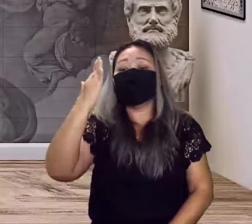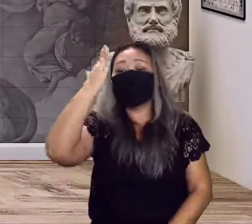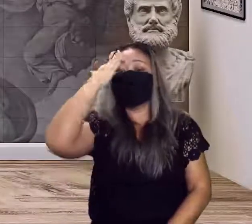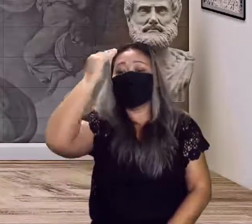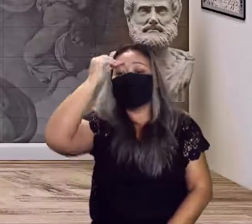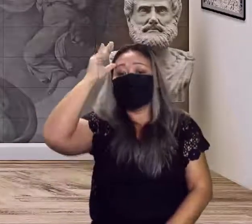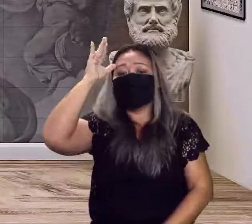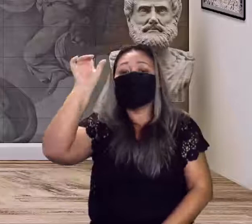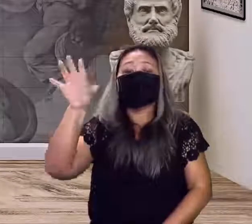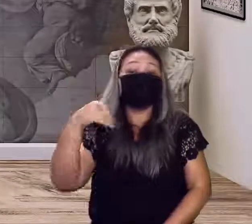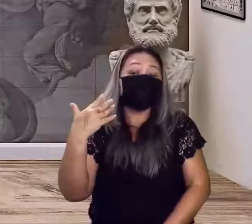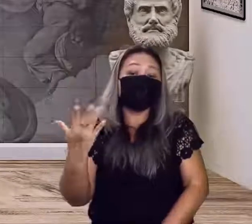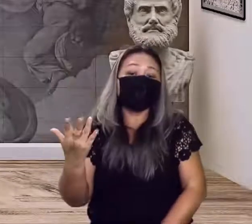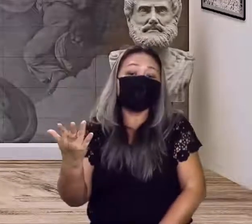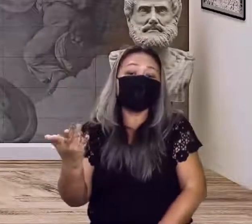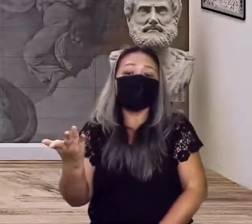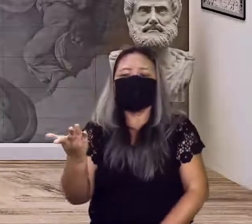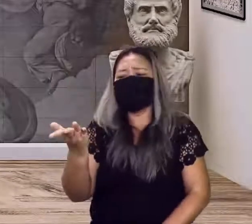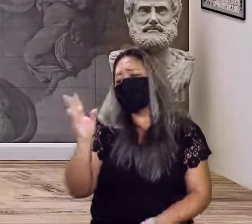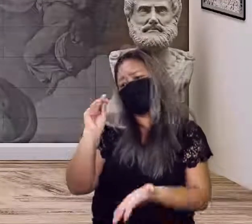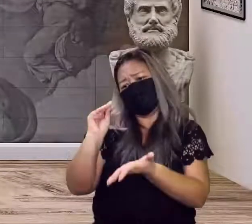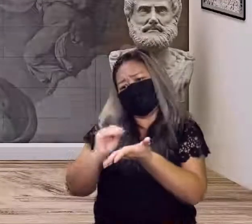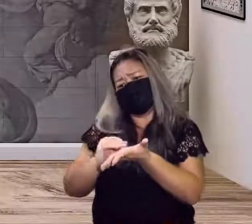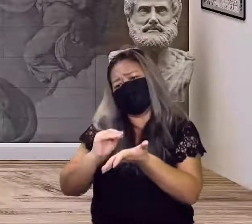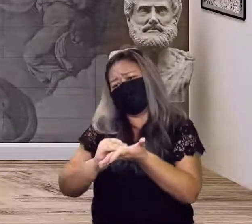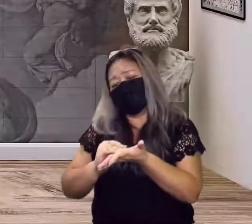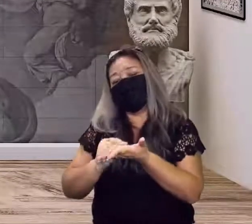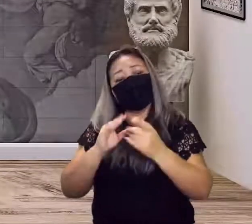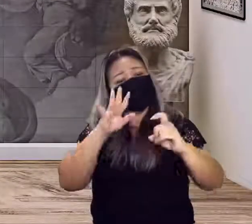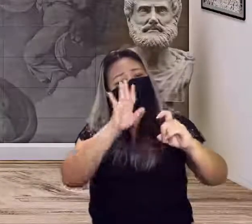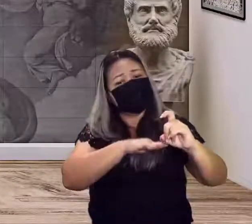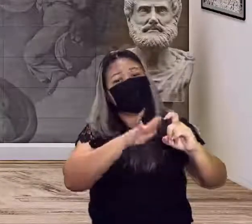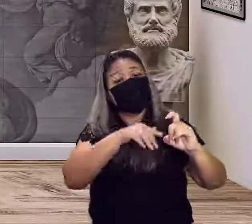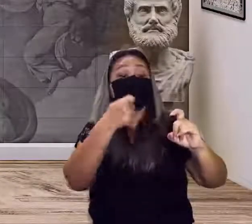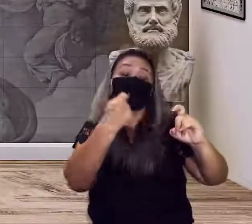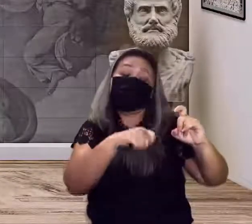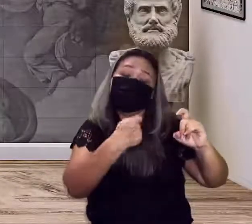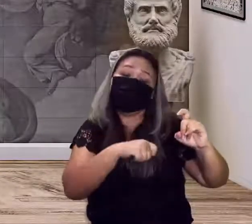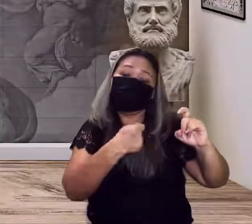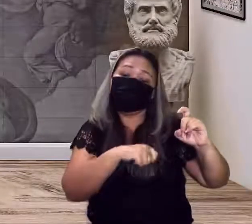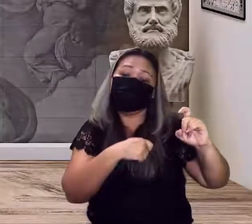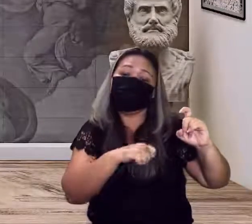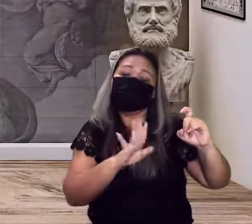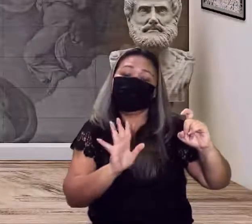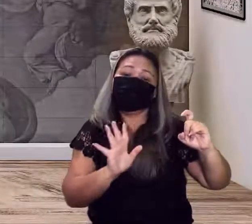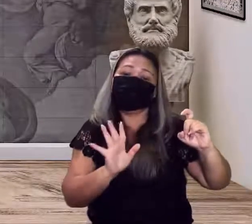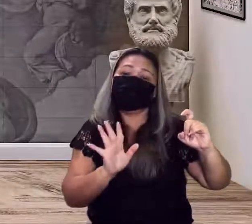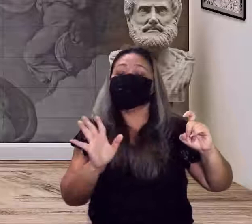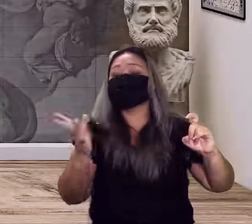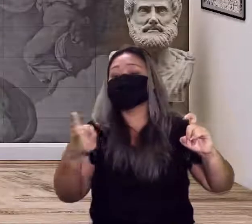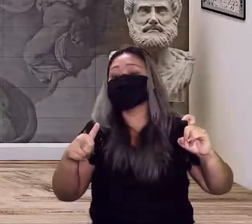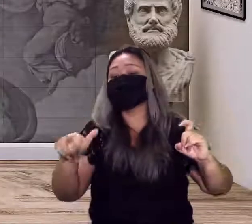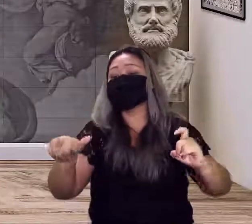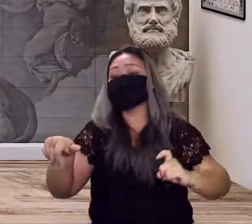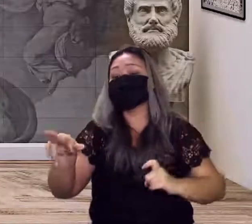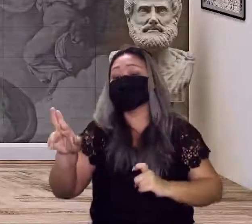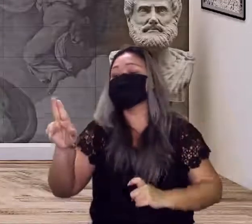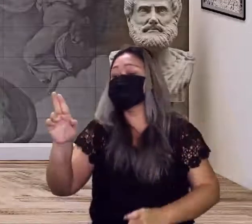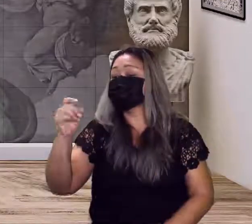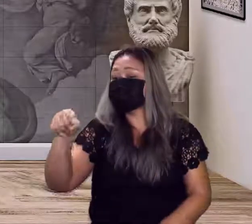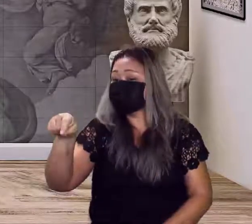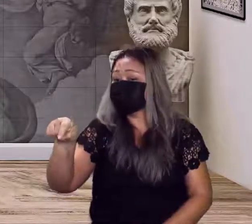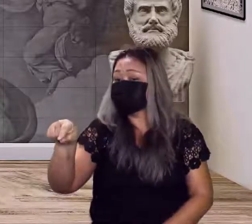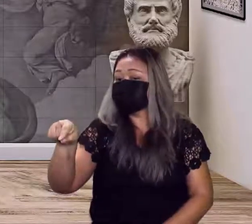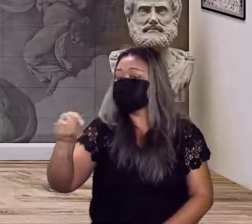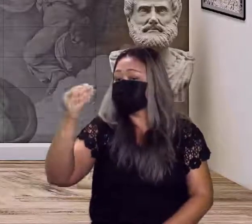ó, é aquele que é insuficiente a mitologia, mas ela é necessária. E a sabedoria é suficiente, mas